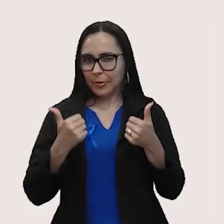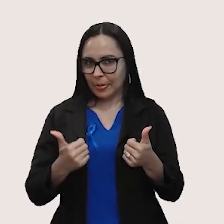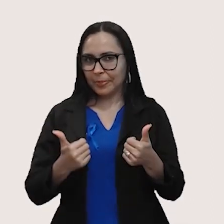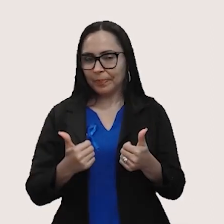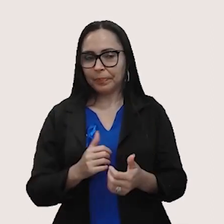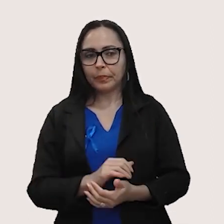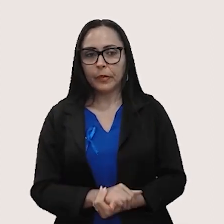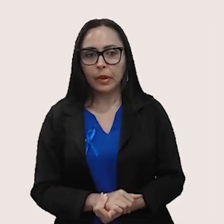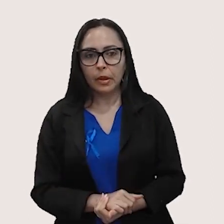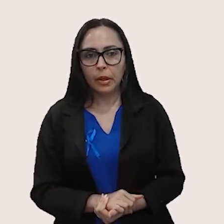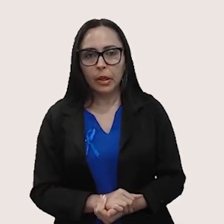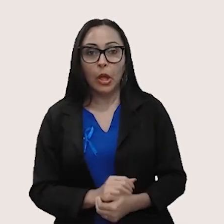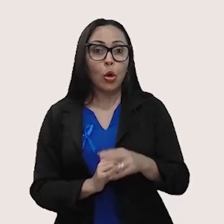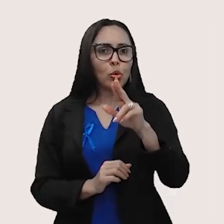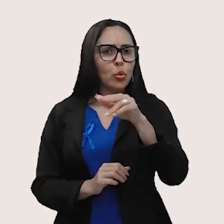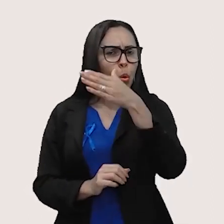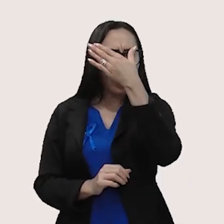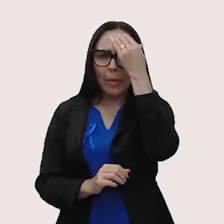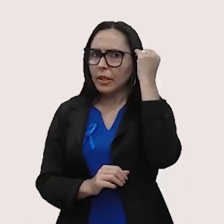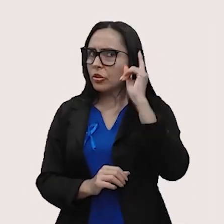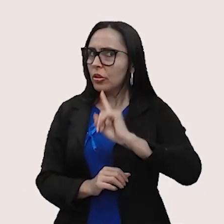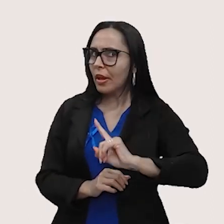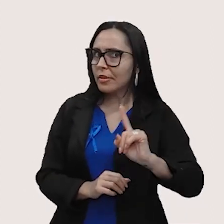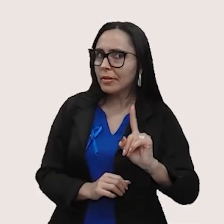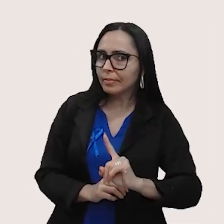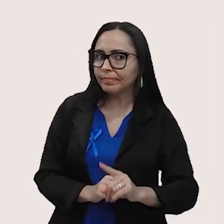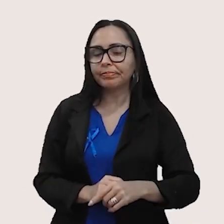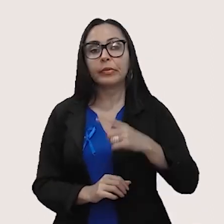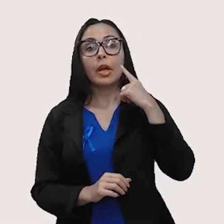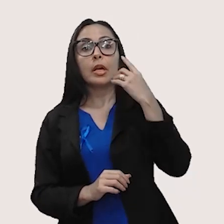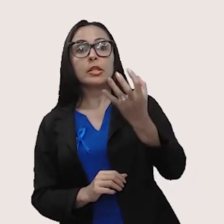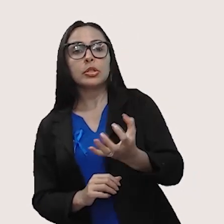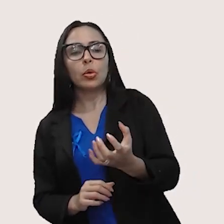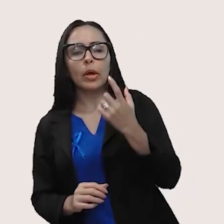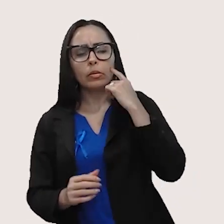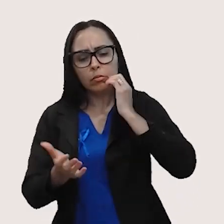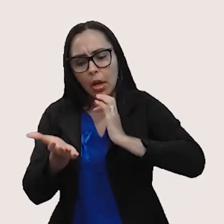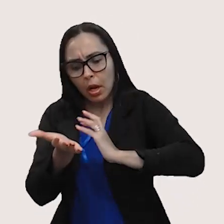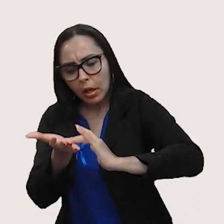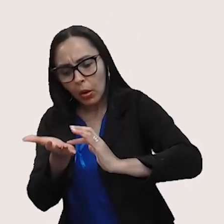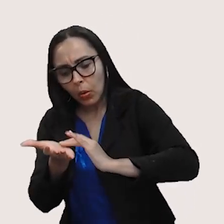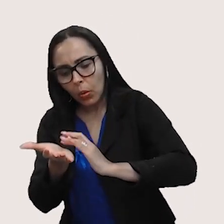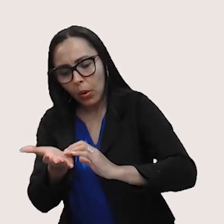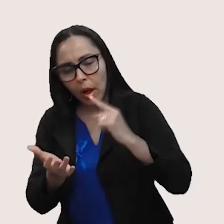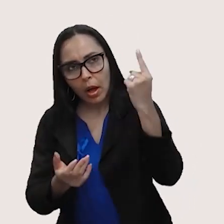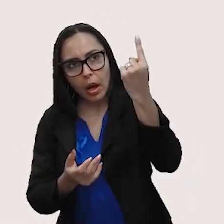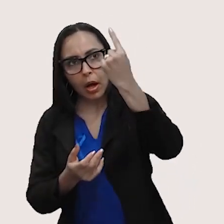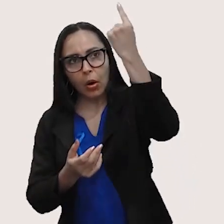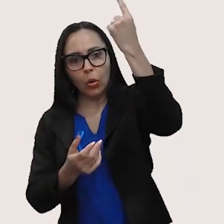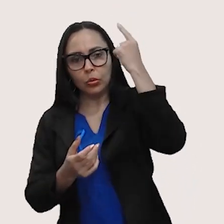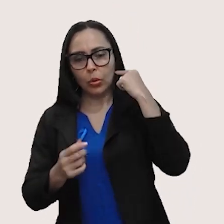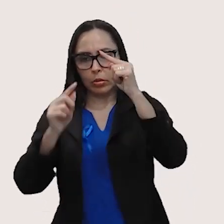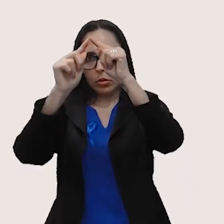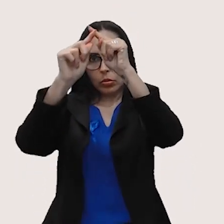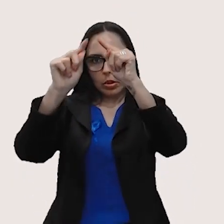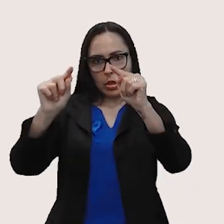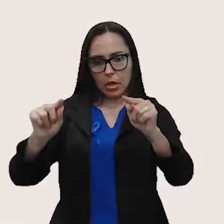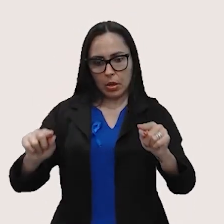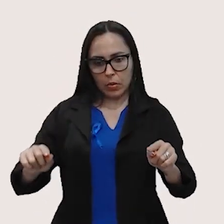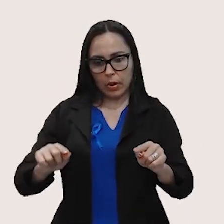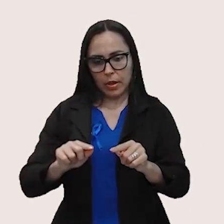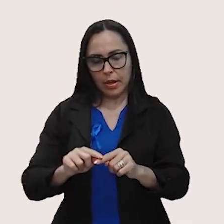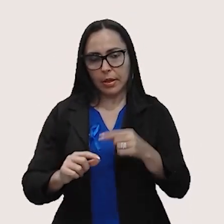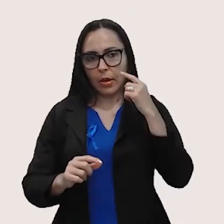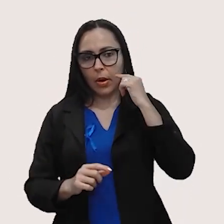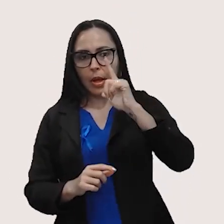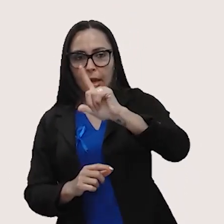nunca mais esquece disso, ó. Se eu quero calcular a altura de um triângulo equilátero, L raiz de 3 sobre